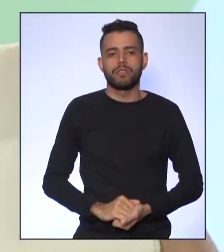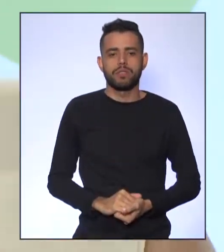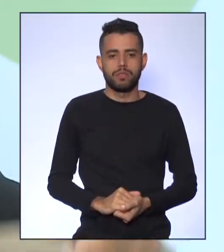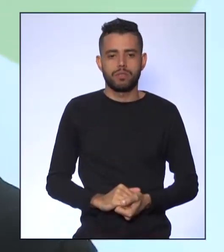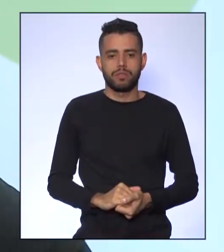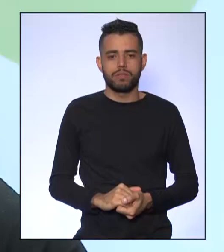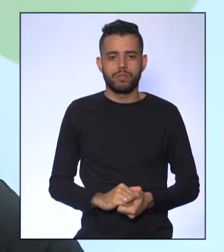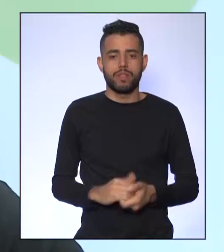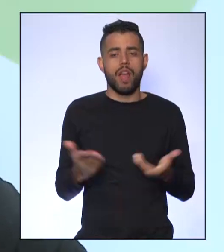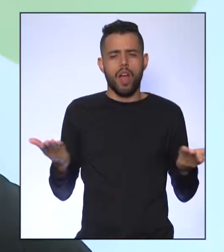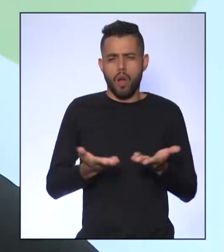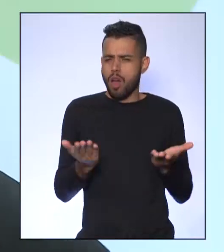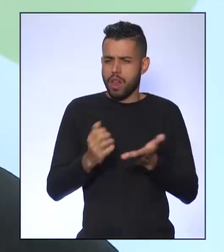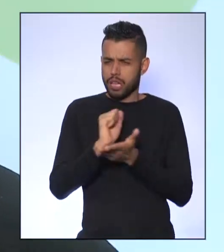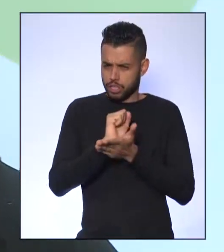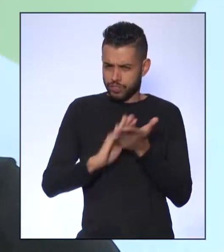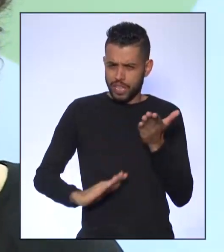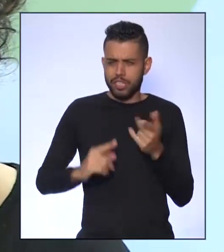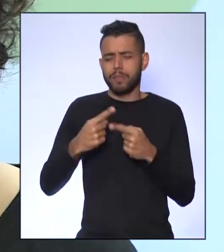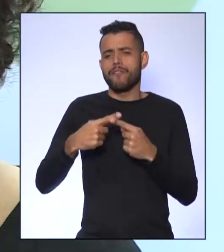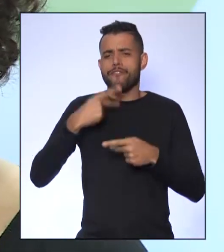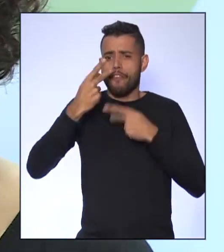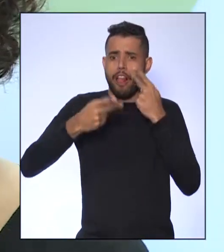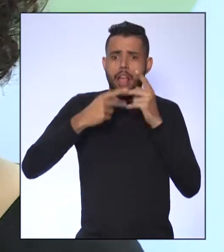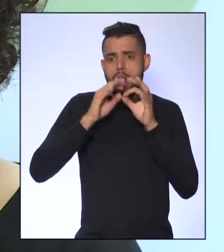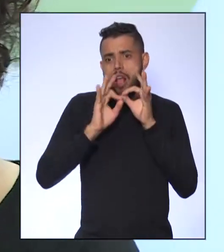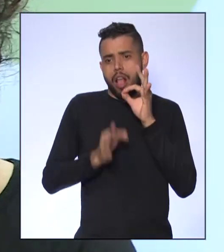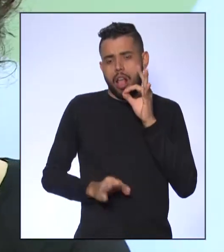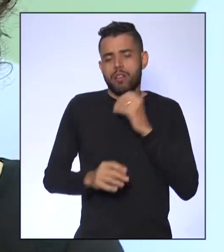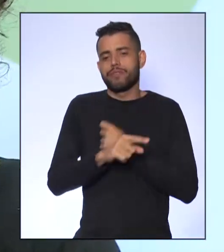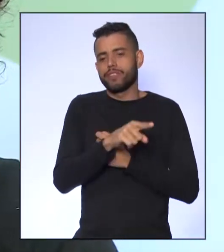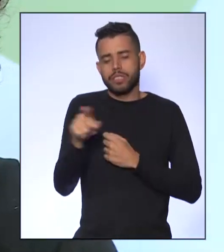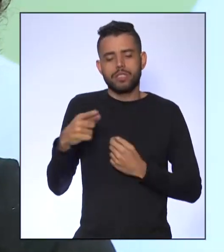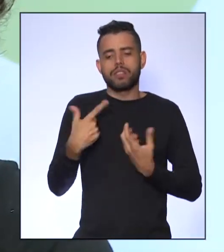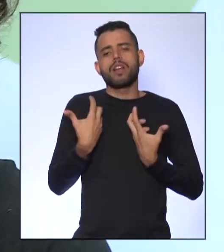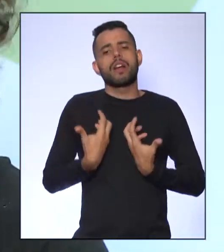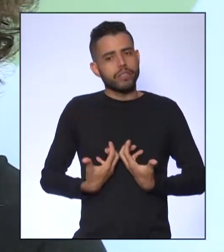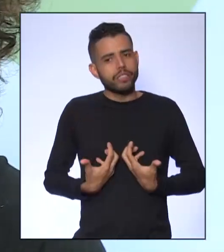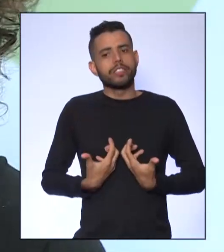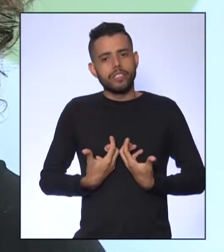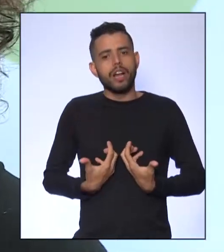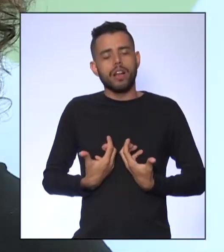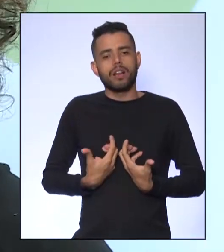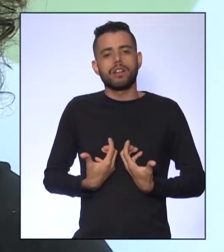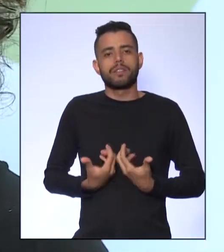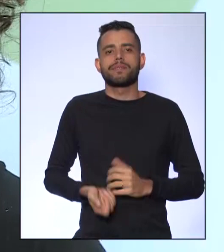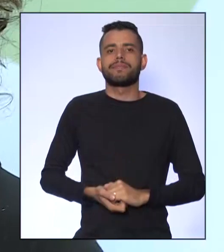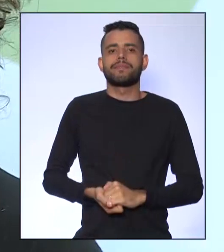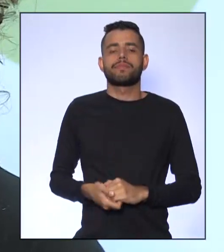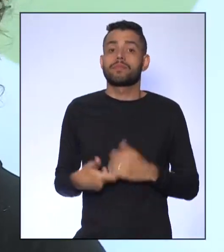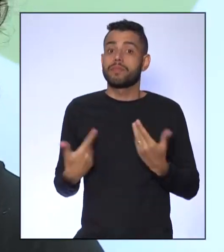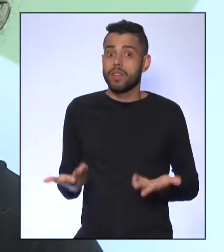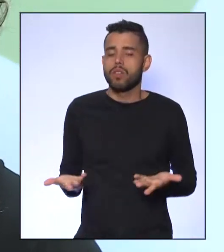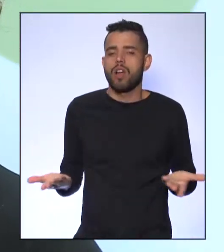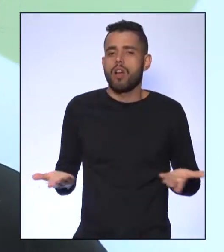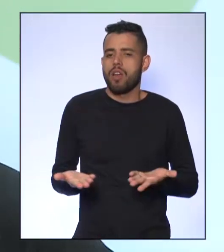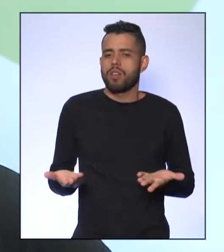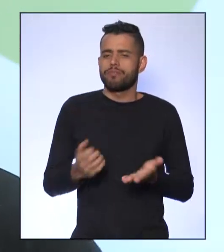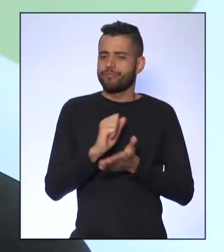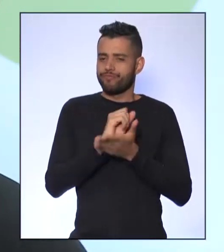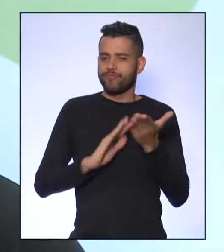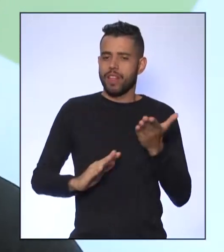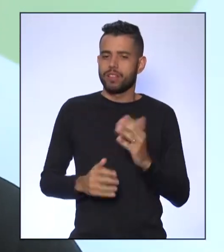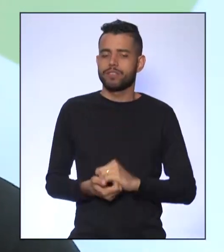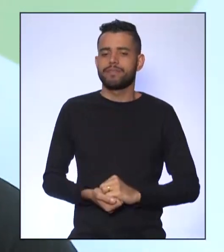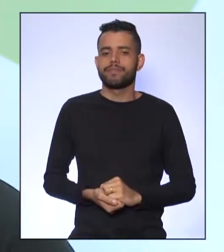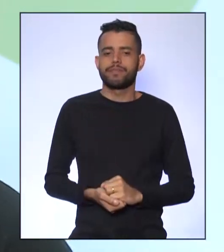para o momento atividade, porque eu já falei muito, vocês já devem estar cansados, né? Então, vamos lá.